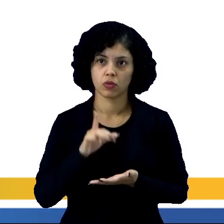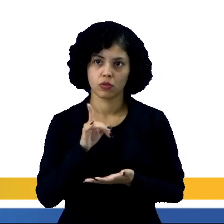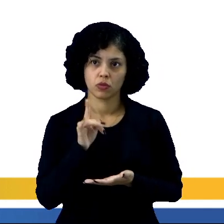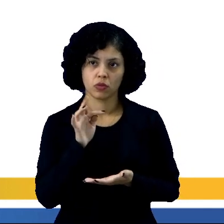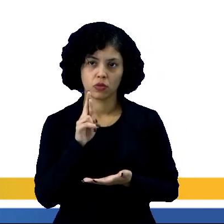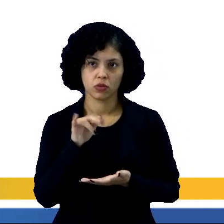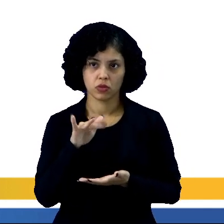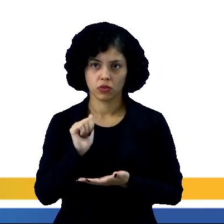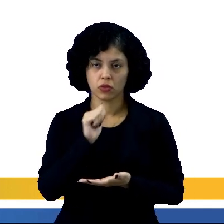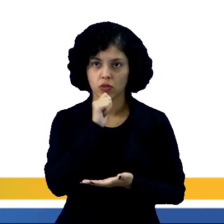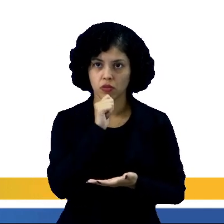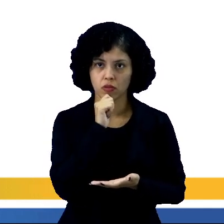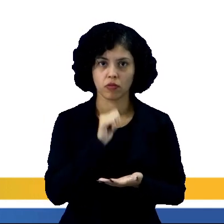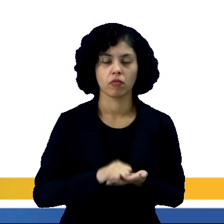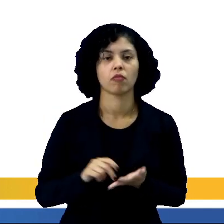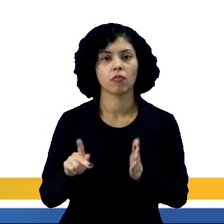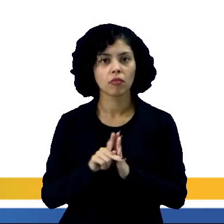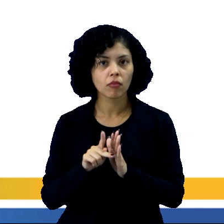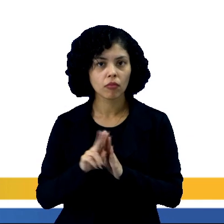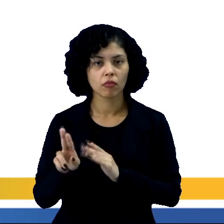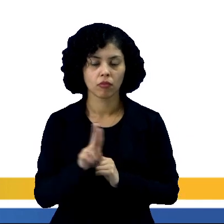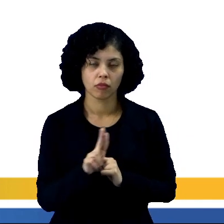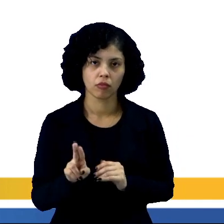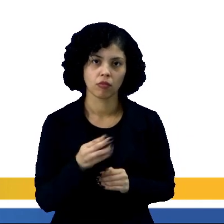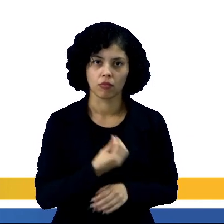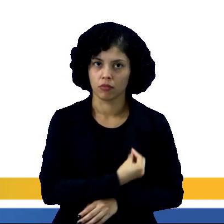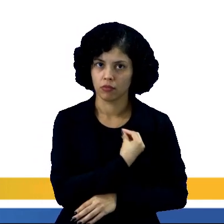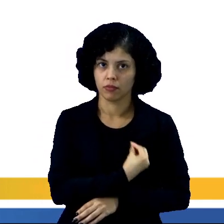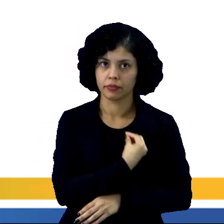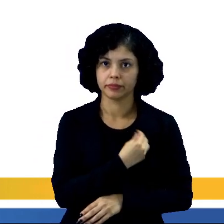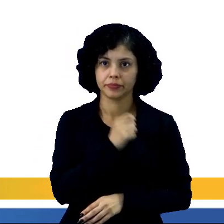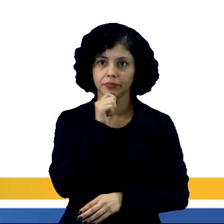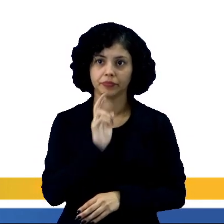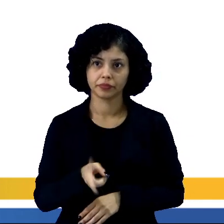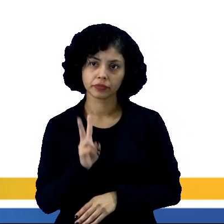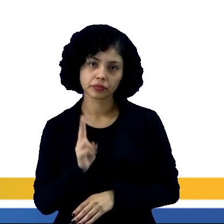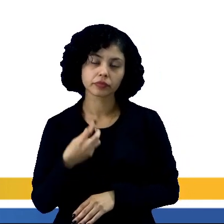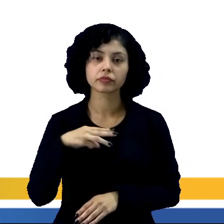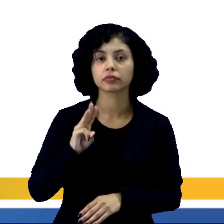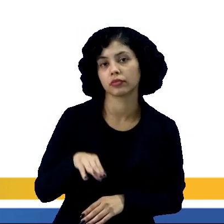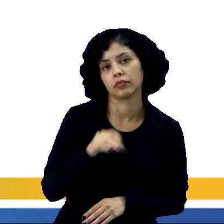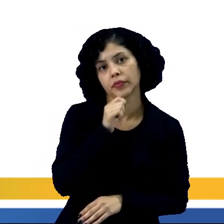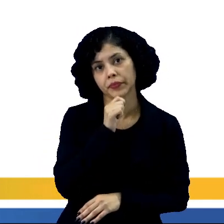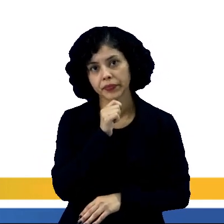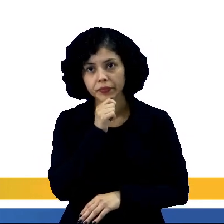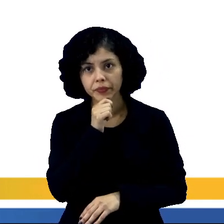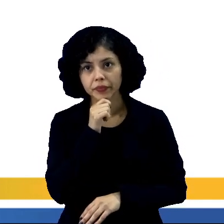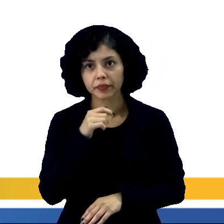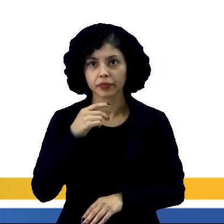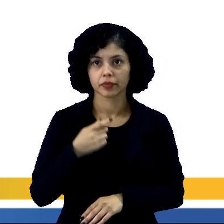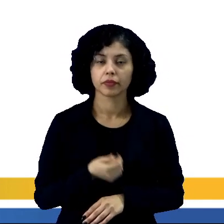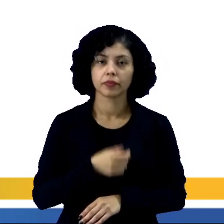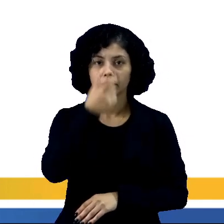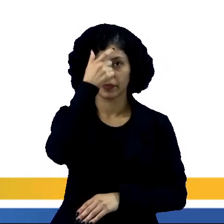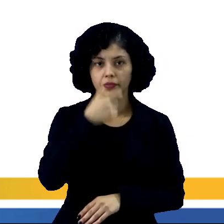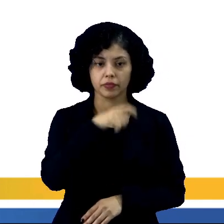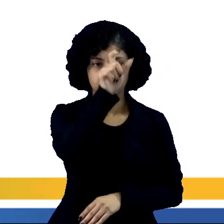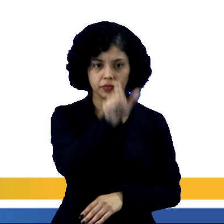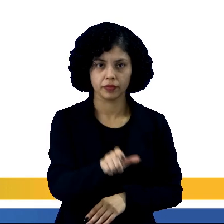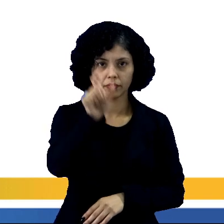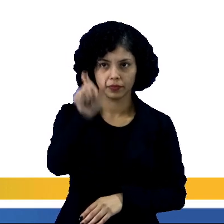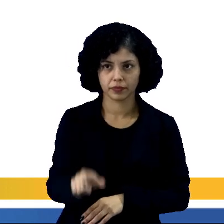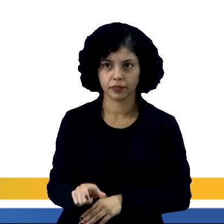drama, propriamente dito, né? Graças a presenças aí sempre de quem? Dos personagens,